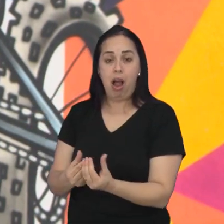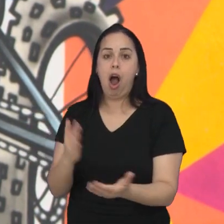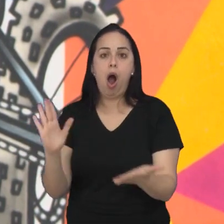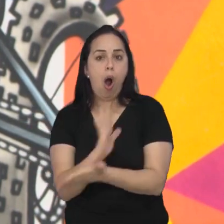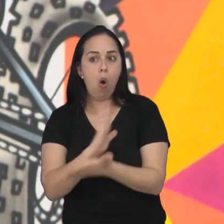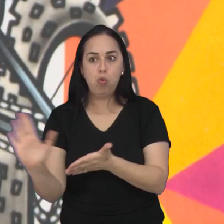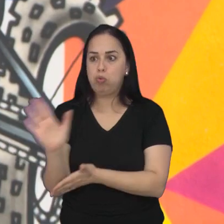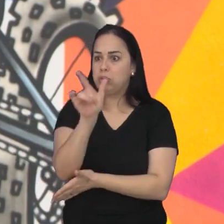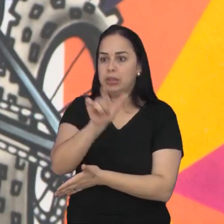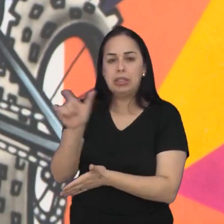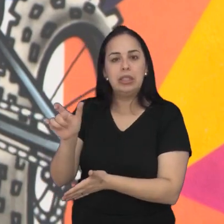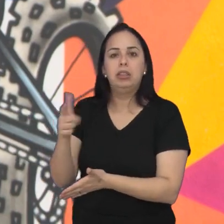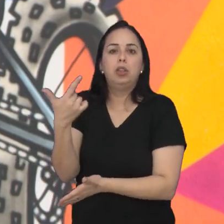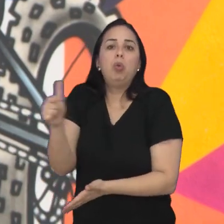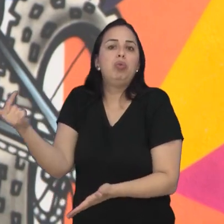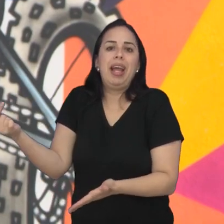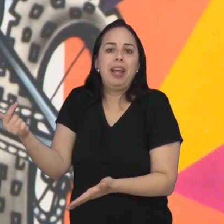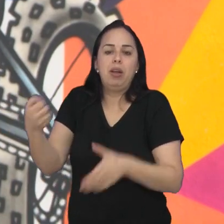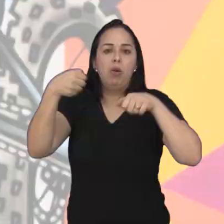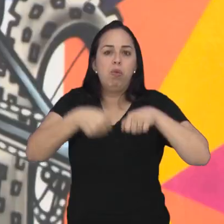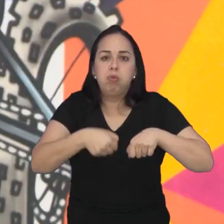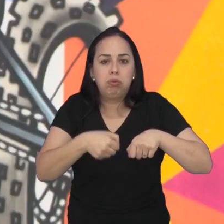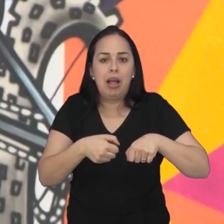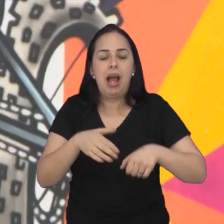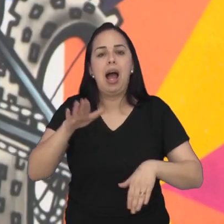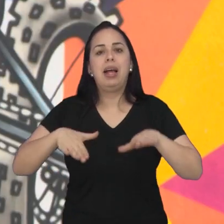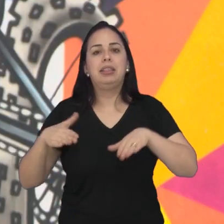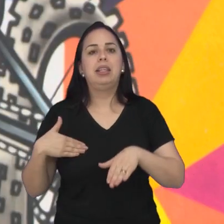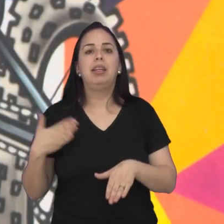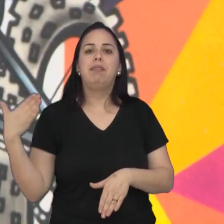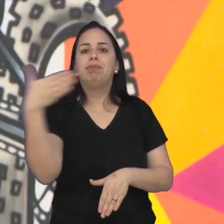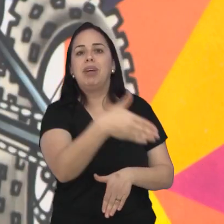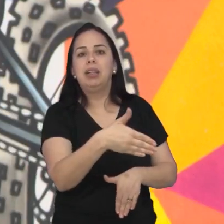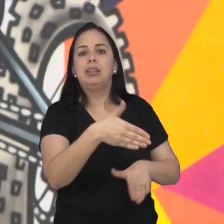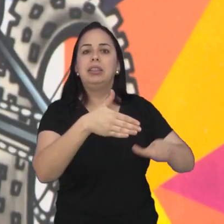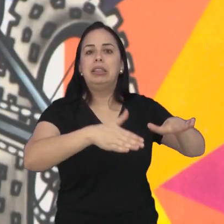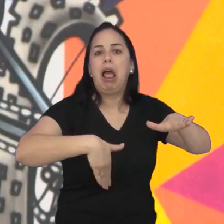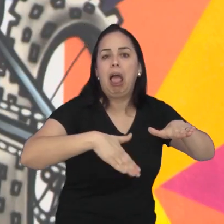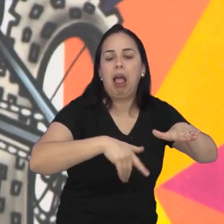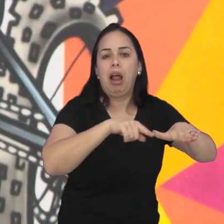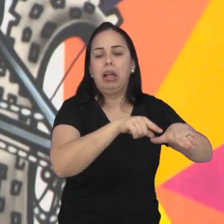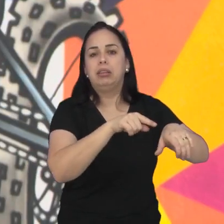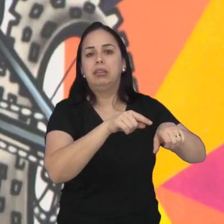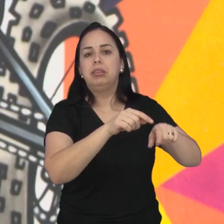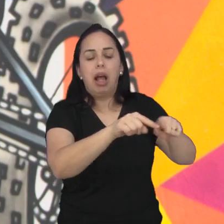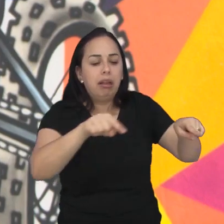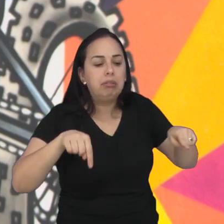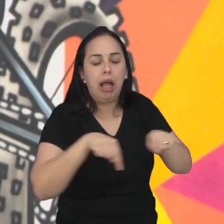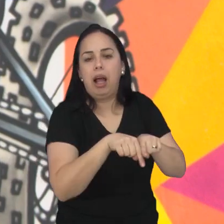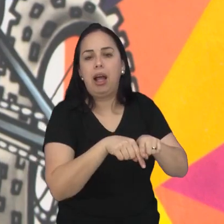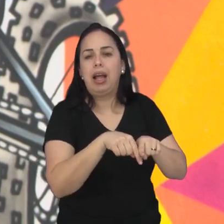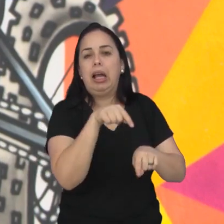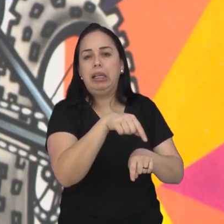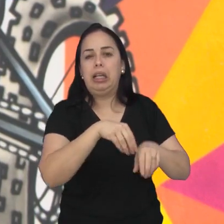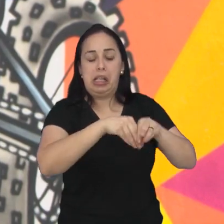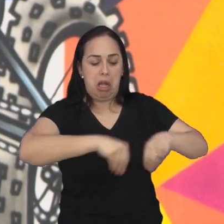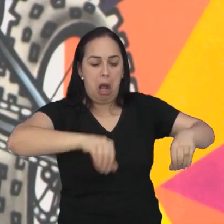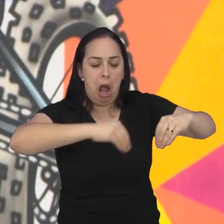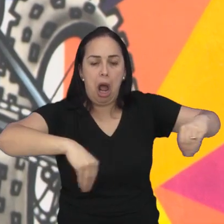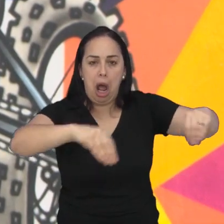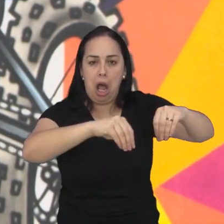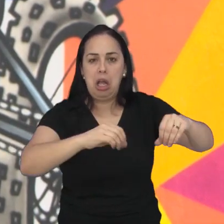porque muitos ciclistas às vezes não têm condições de trazer uma bomba. Às vezes você vai para a represa, você pega muito barro, e aí muita gente hoje mora em apartamento,